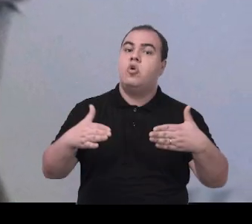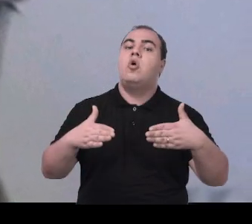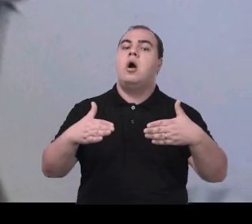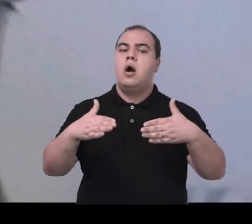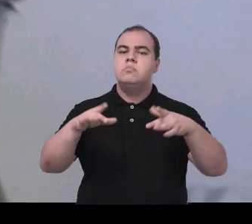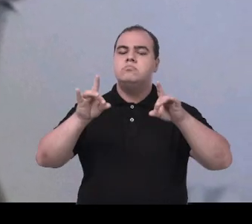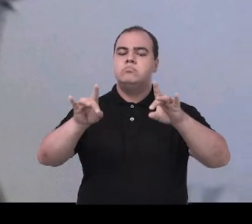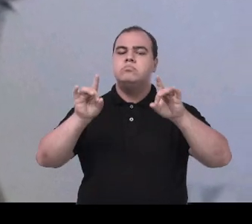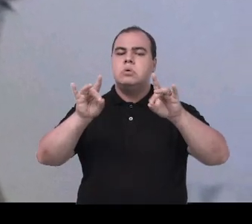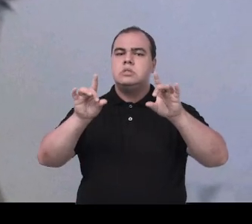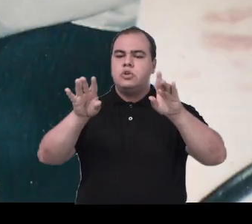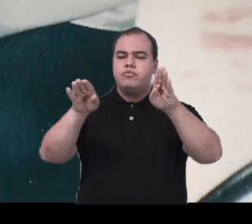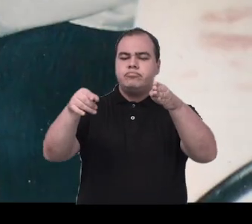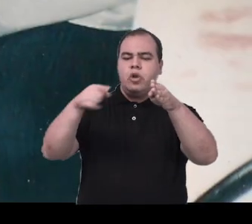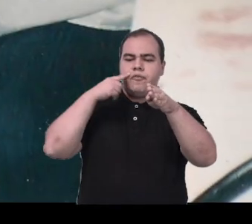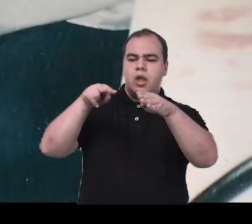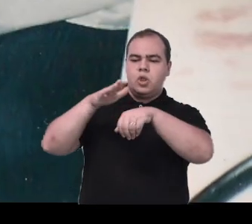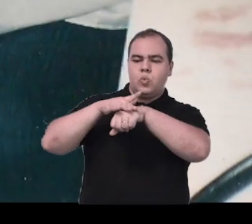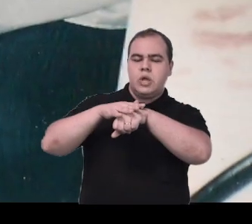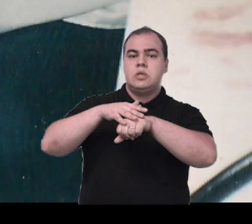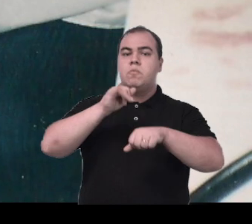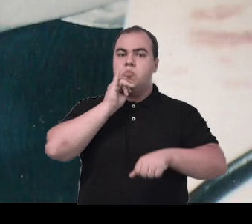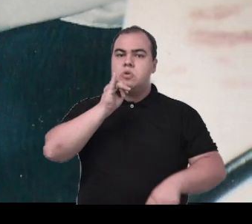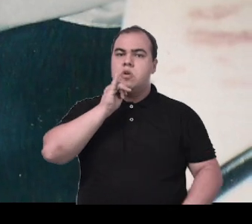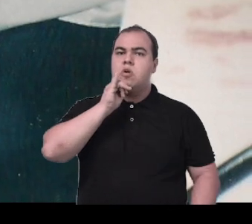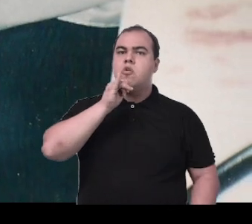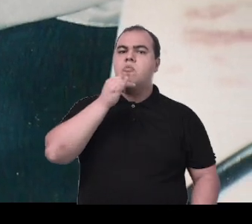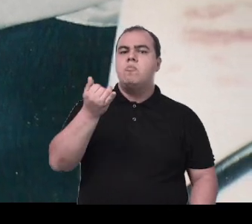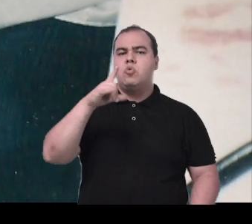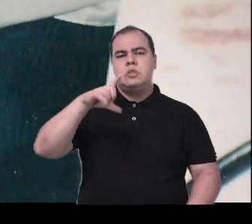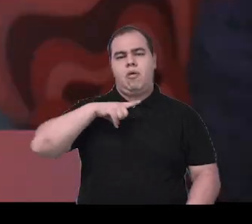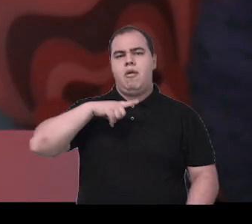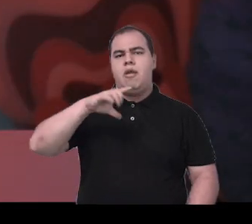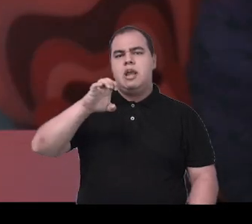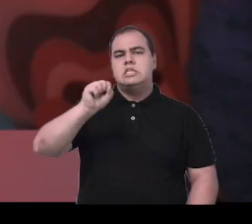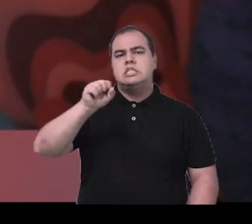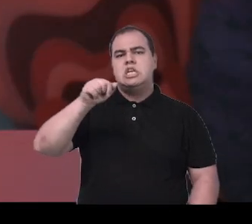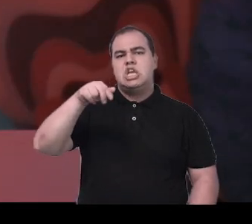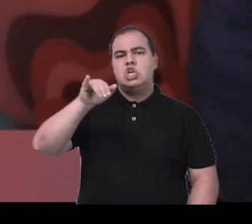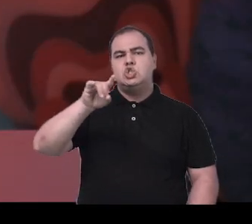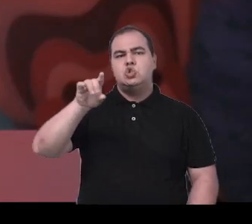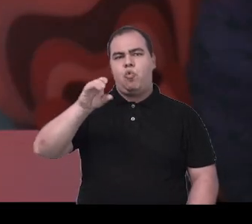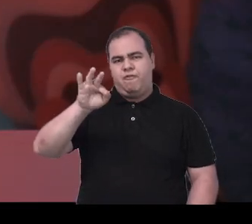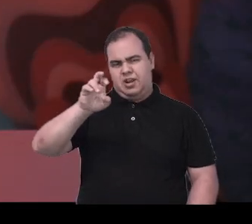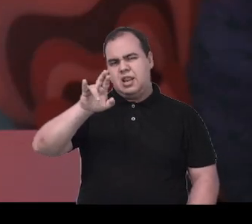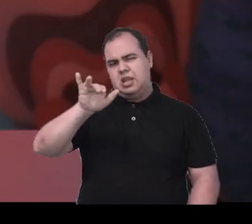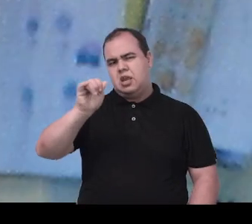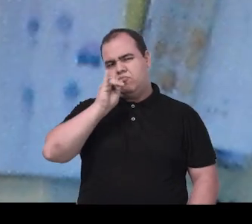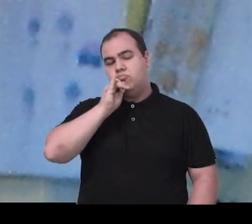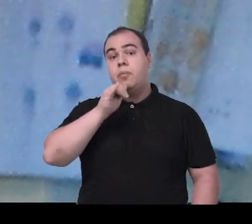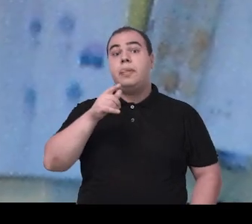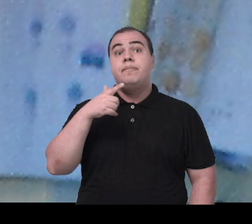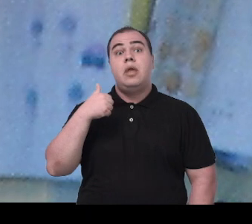somente num aspecto específico da doença, por exemplo, a esquizofrenia ou a dependência química. Quando eu entrei na instituição, a instituição